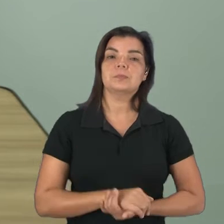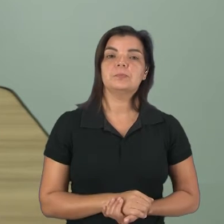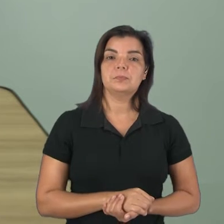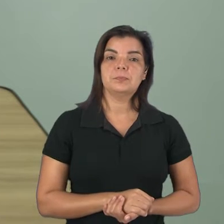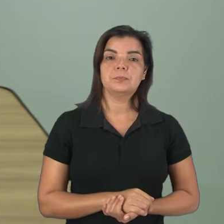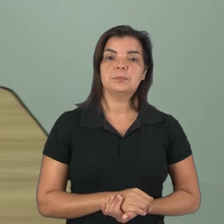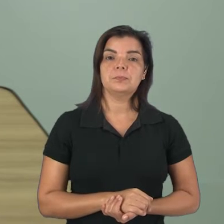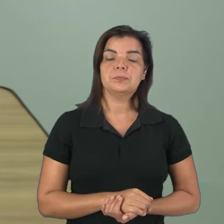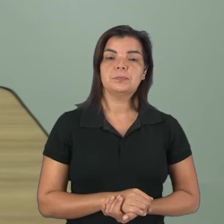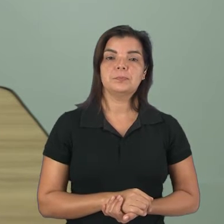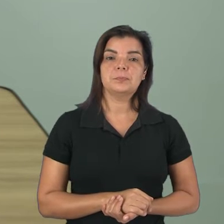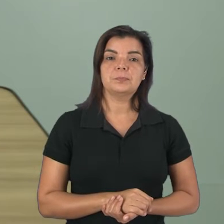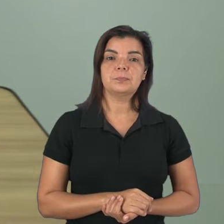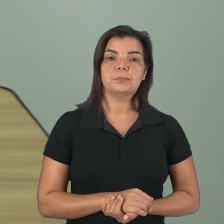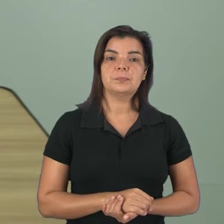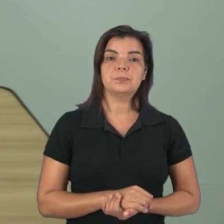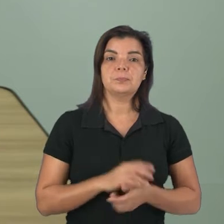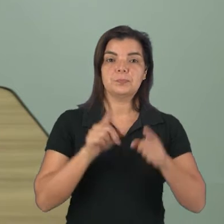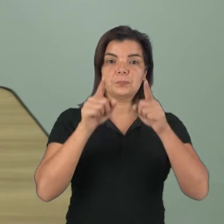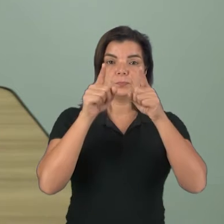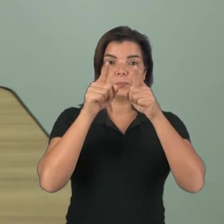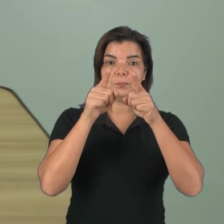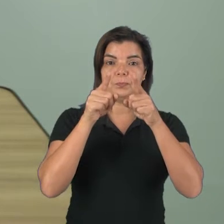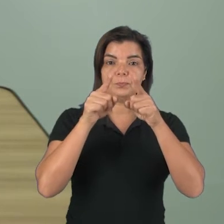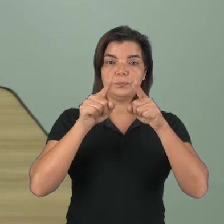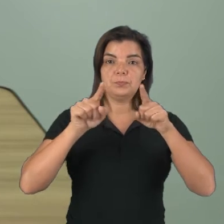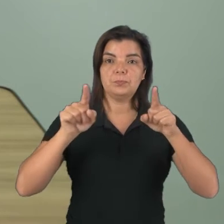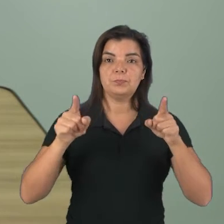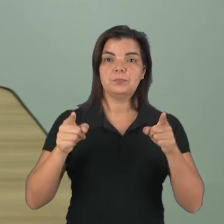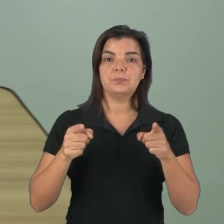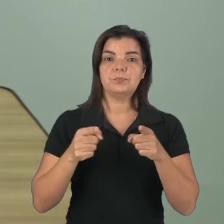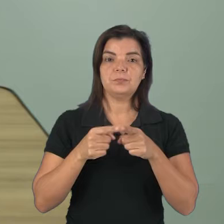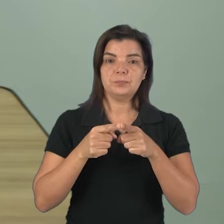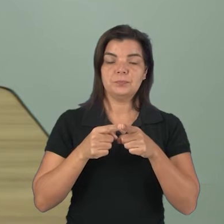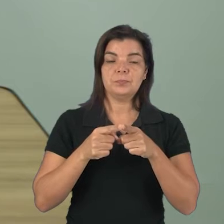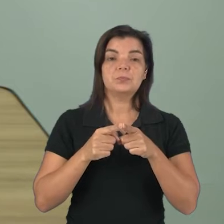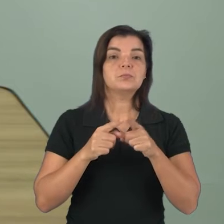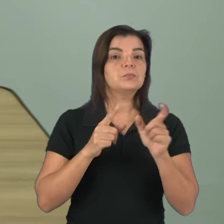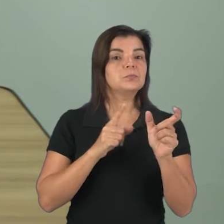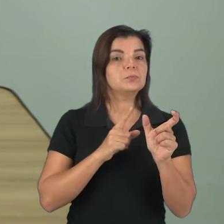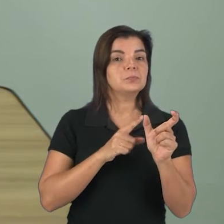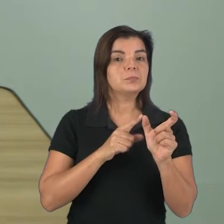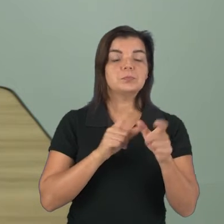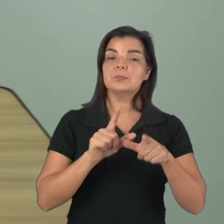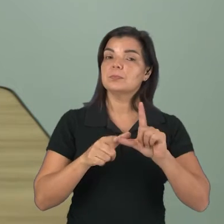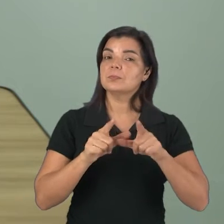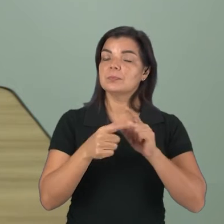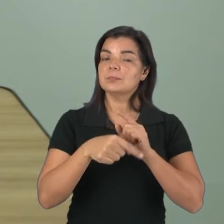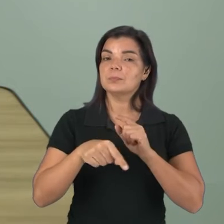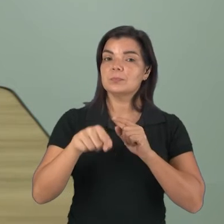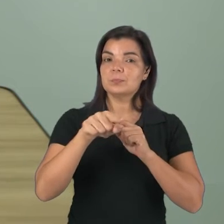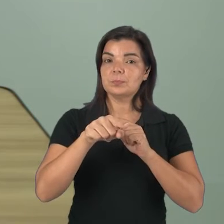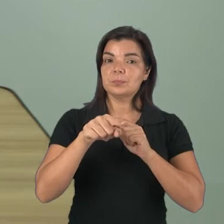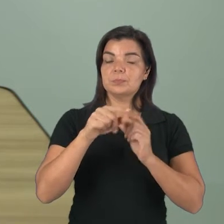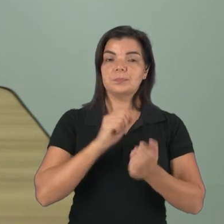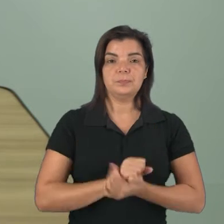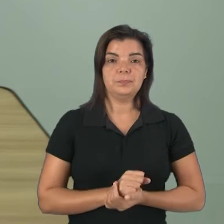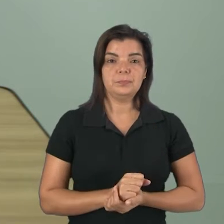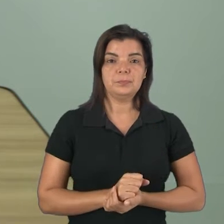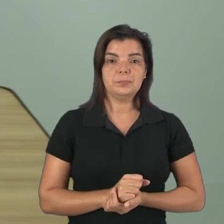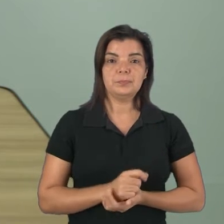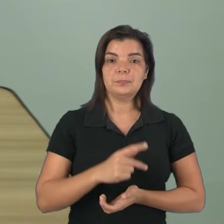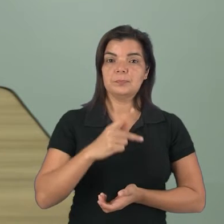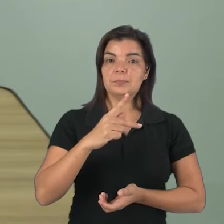para a fruta pera pera é a primeira letrinha com a primeiro som que vocês ouviram